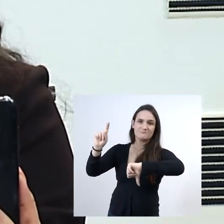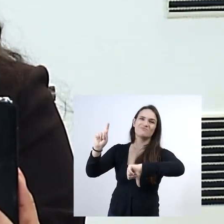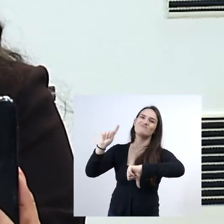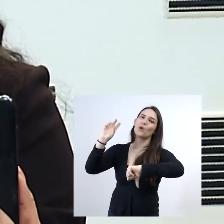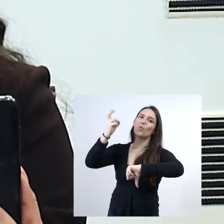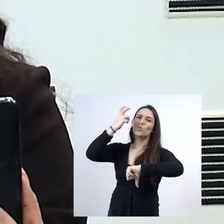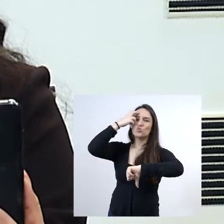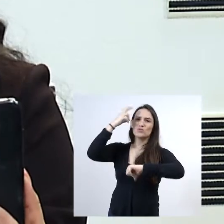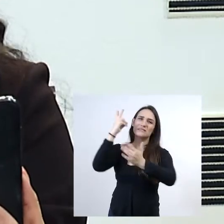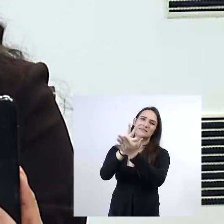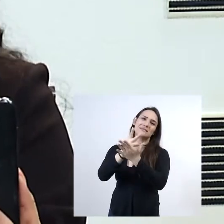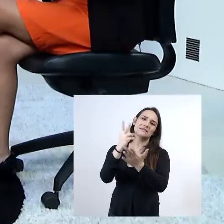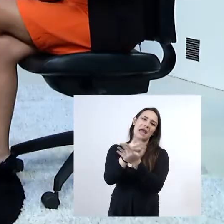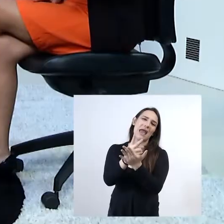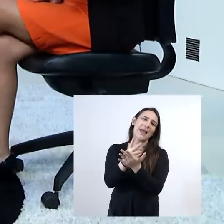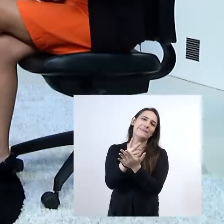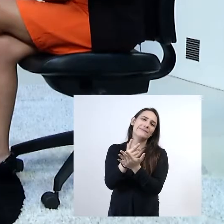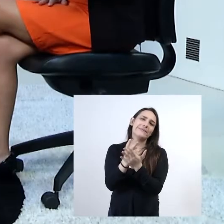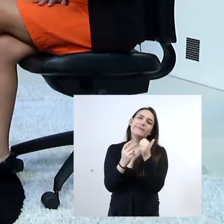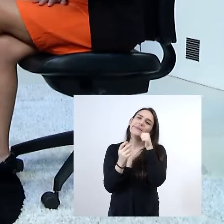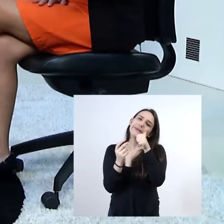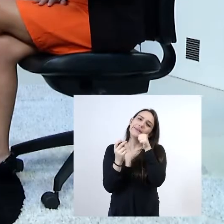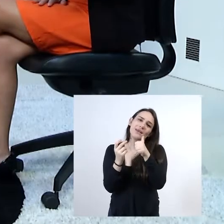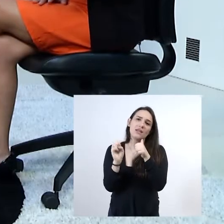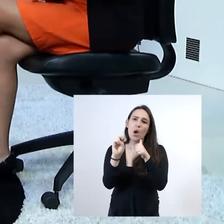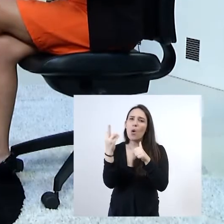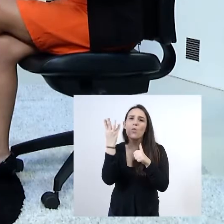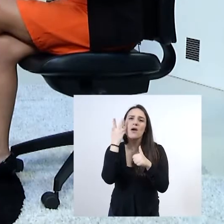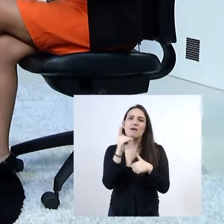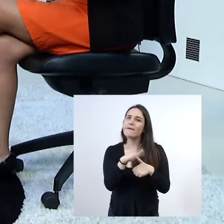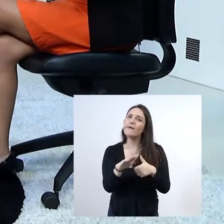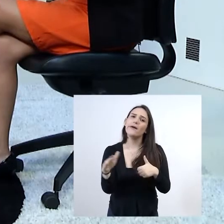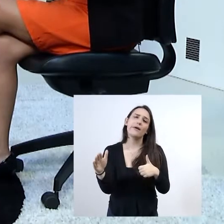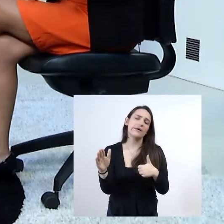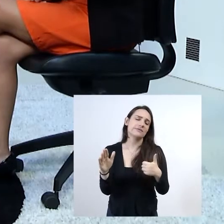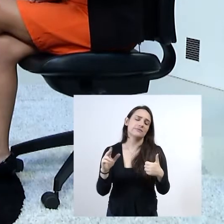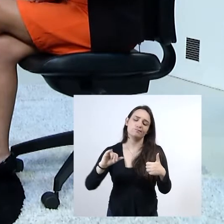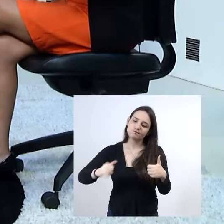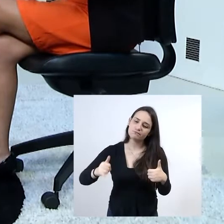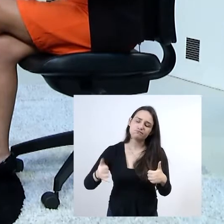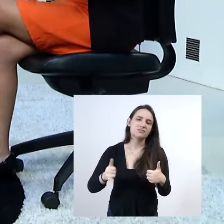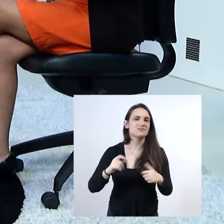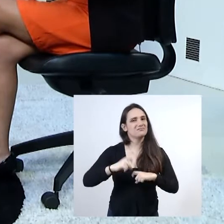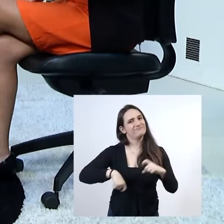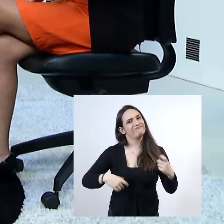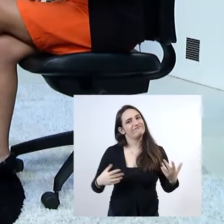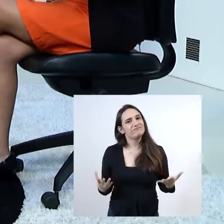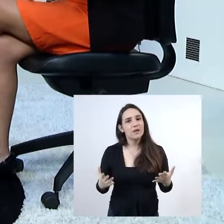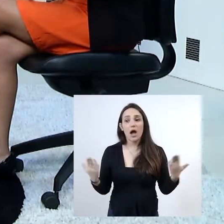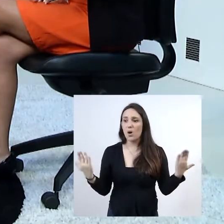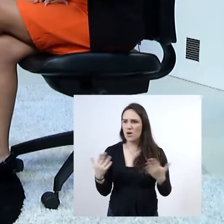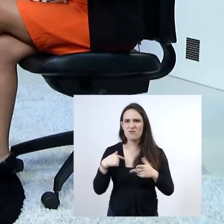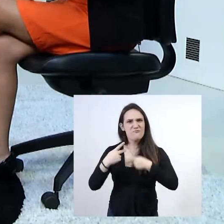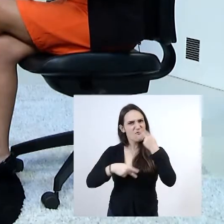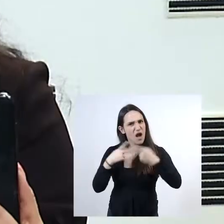de meninas e crianças serem abusadas, e o fato da gente estar falando, a gente estar quebrando o